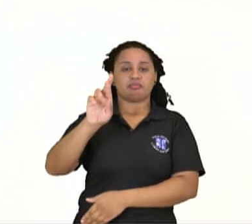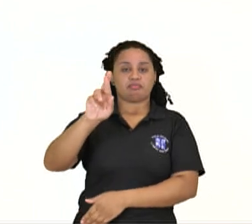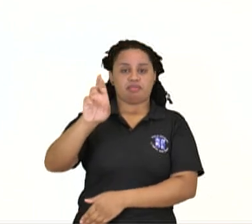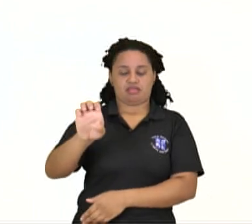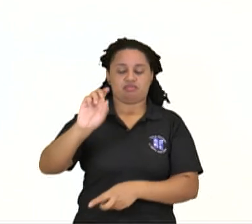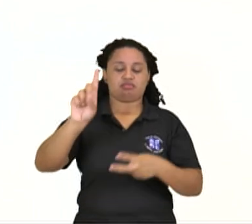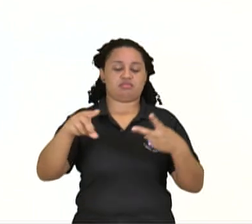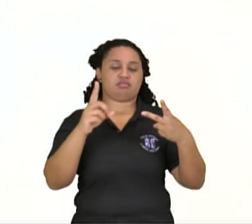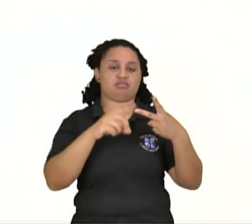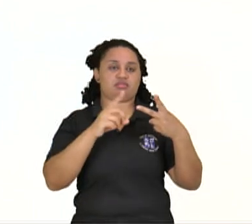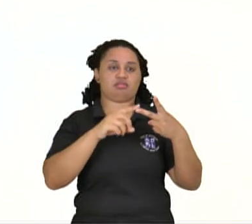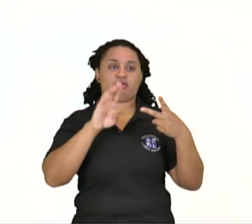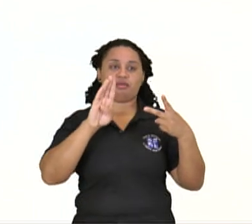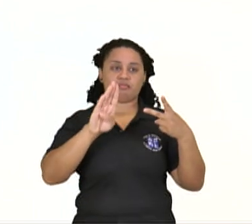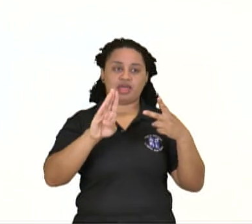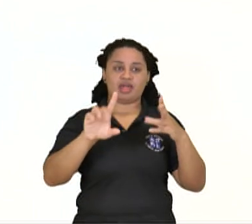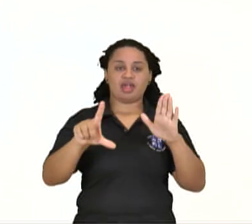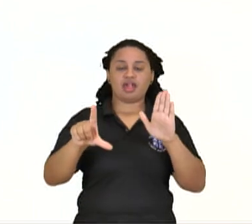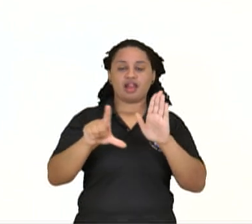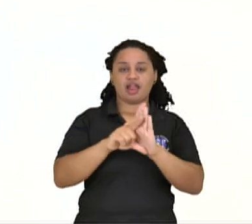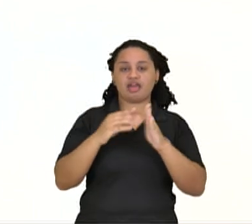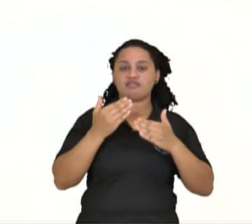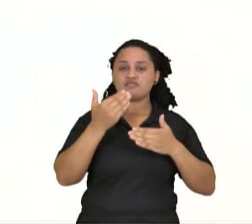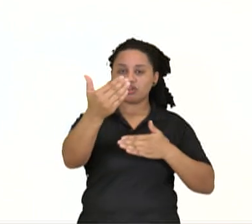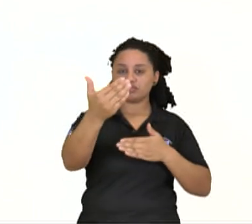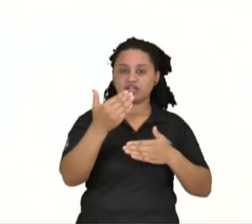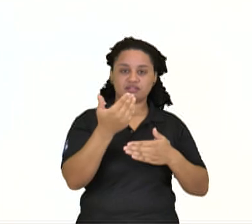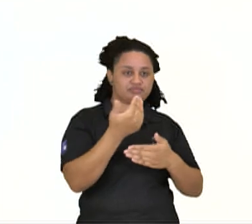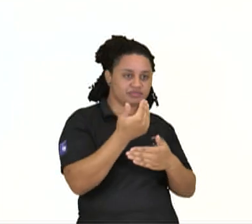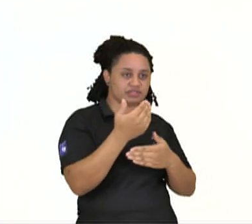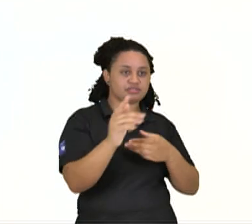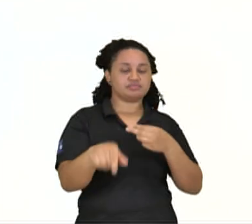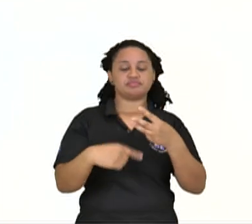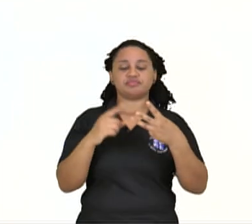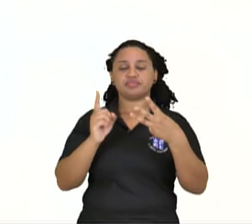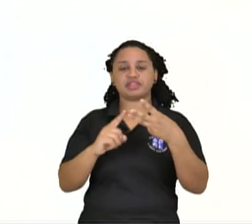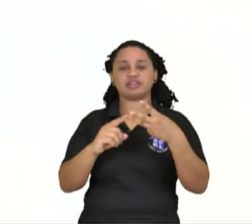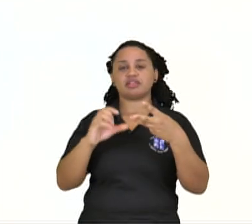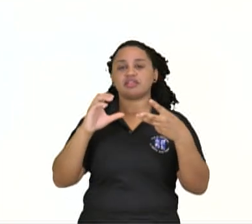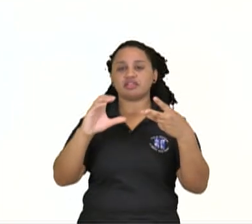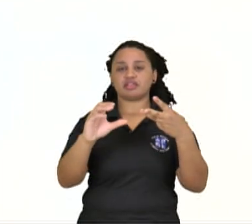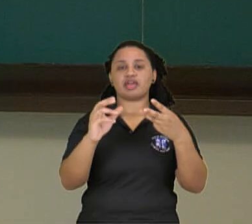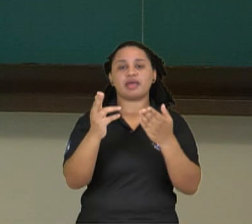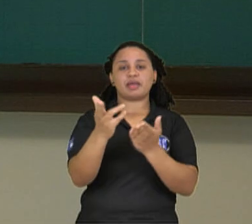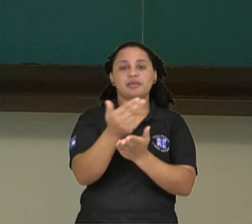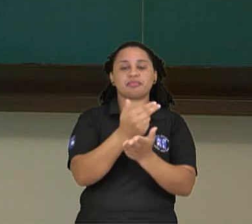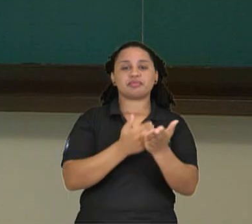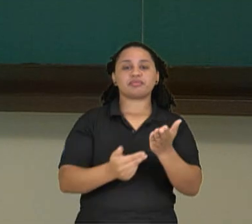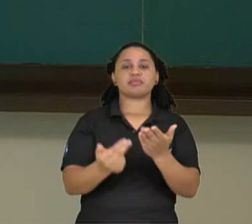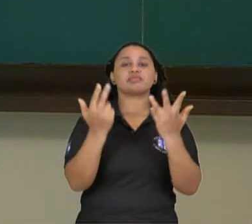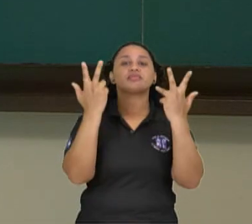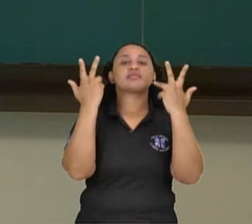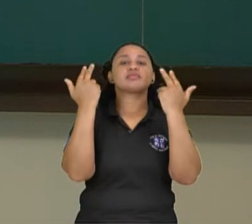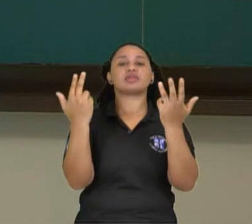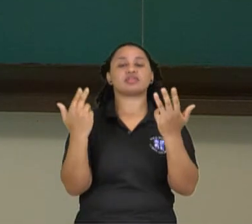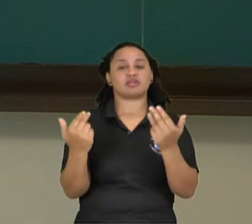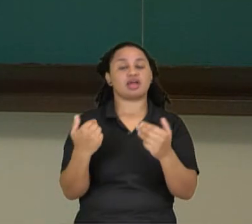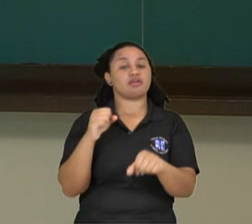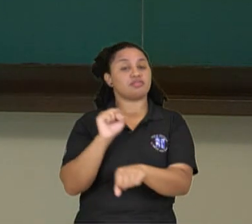o divino. Os faraós, né, eram os descendentes diretos desses deuses e daí a hierarquia partindo disso, por isso eles eram os